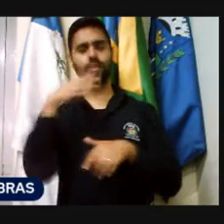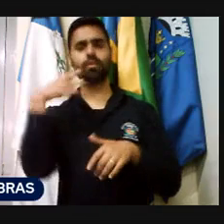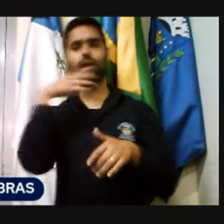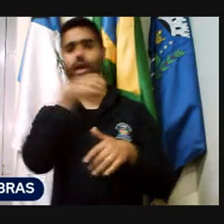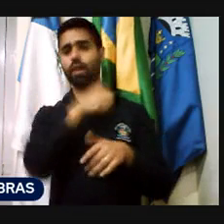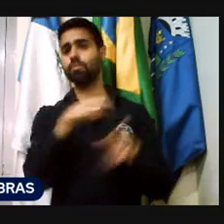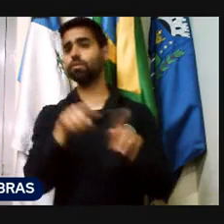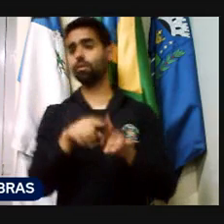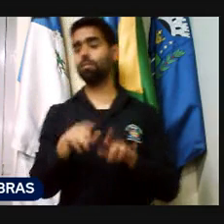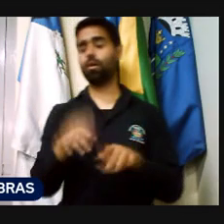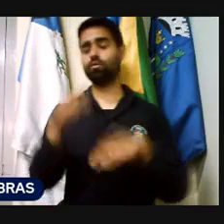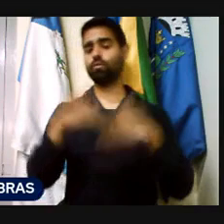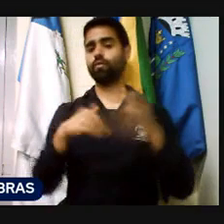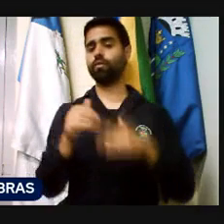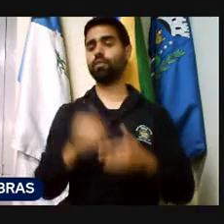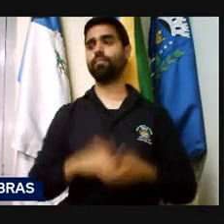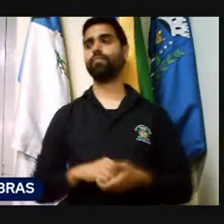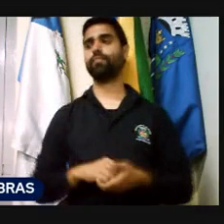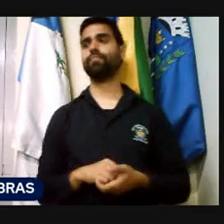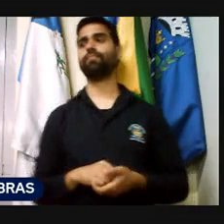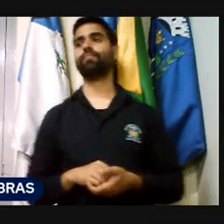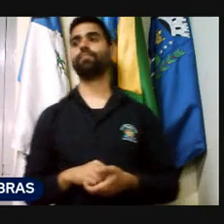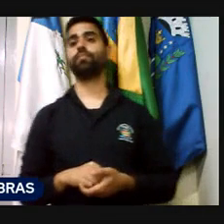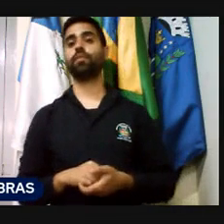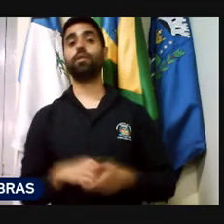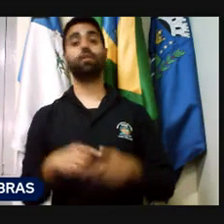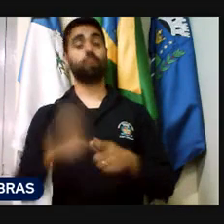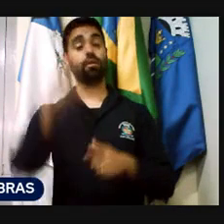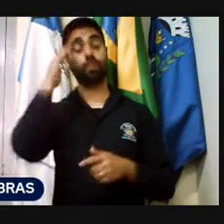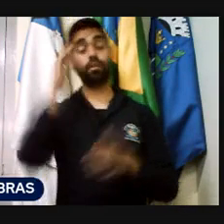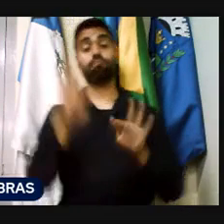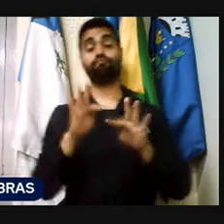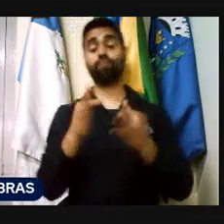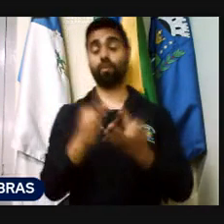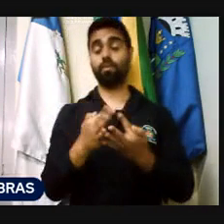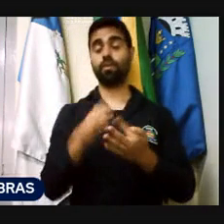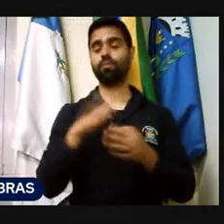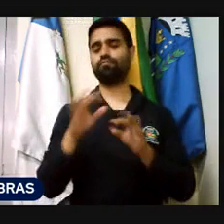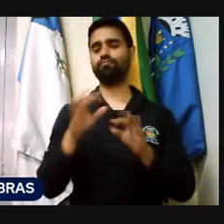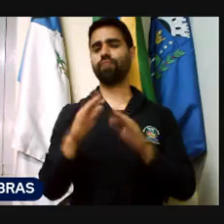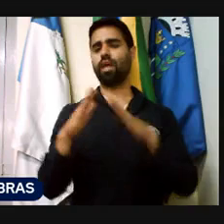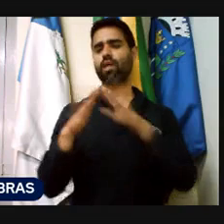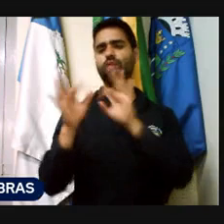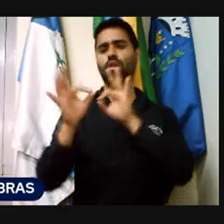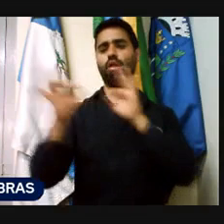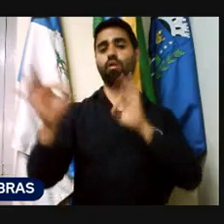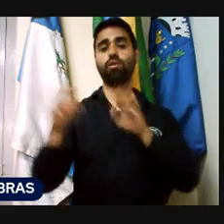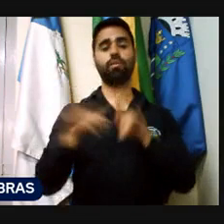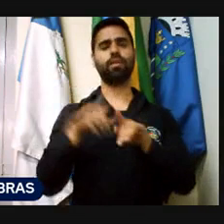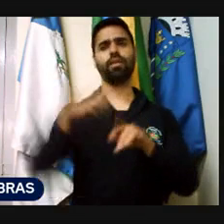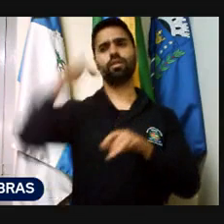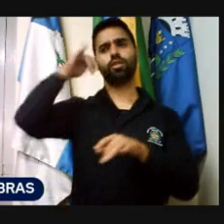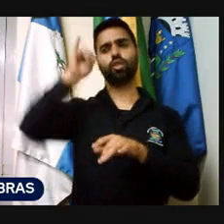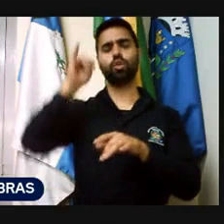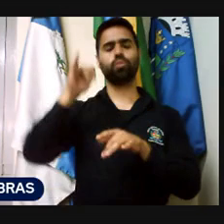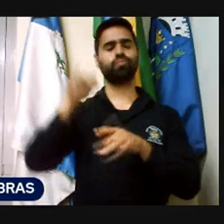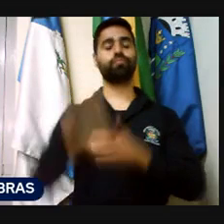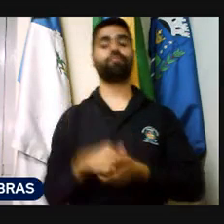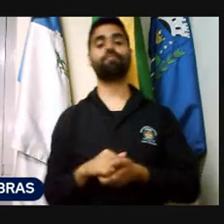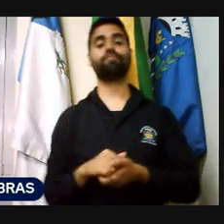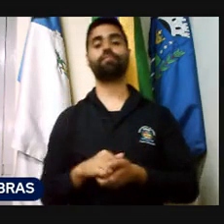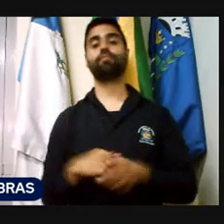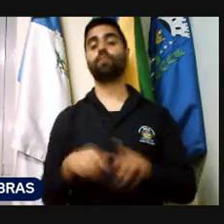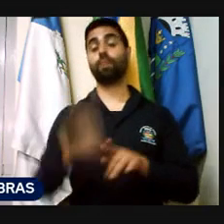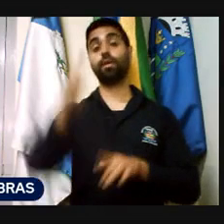e conforto aos profissionais. Considerando que muitas famílias moram mais distantes, muitas em sítios na área rural.